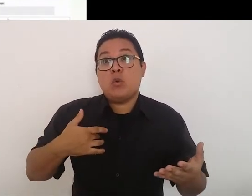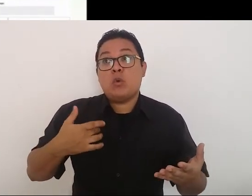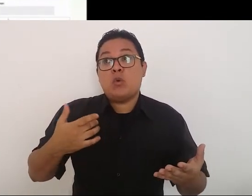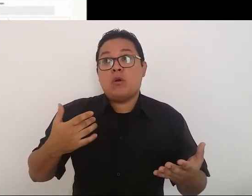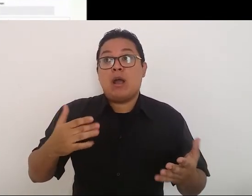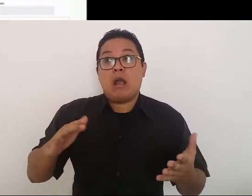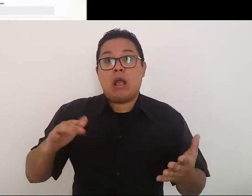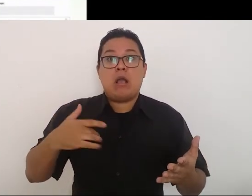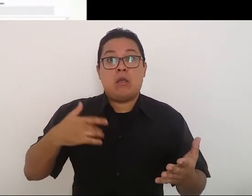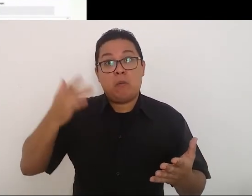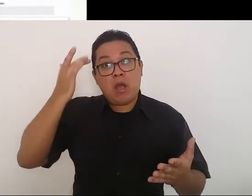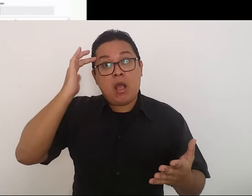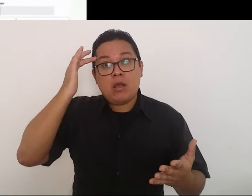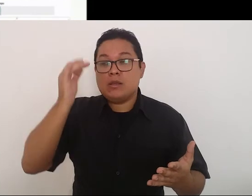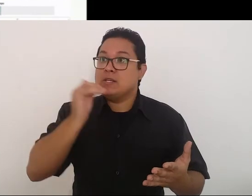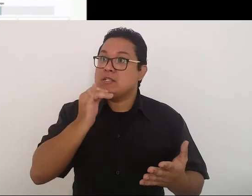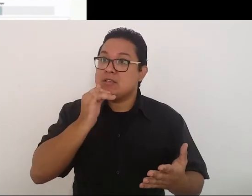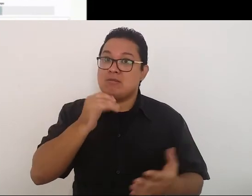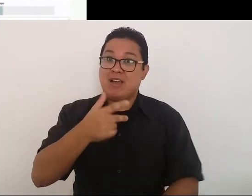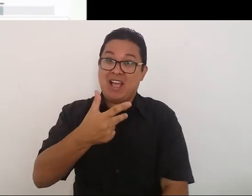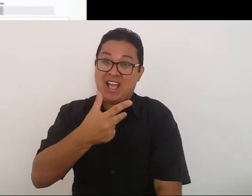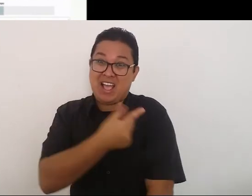recorde, que eu acredito que vai acontecer,